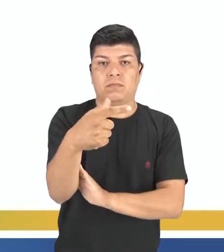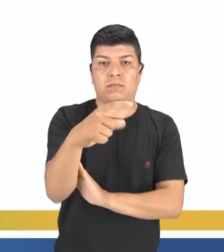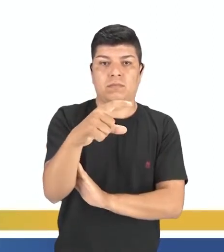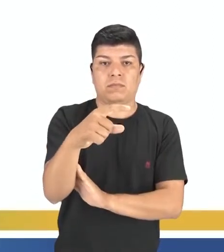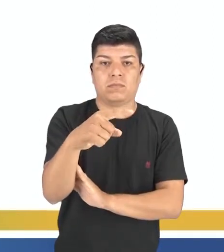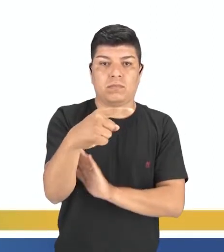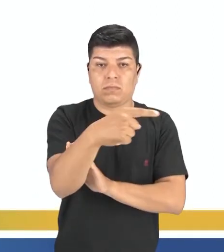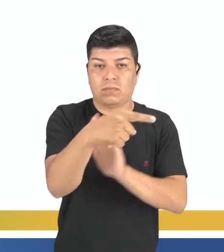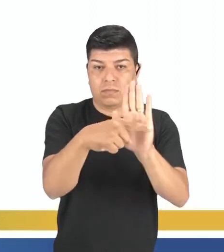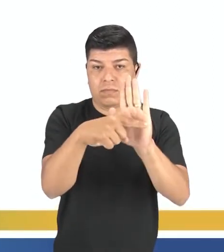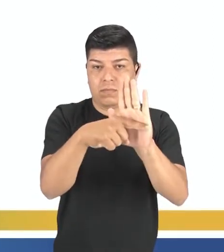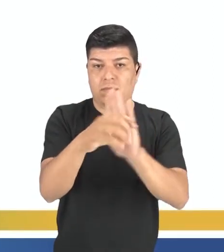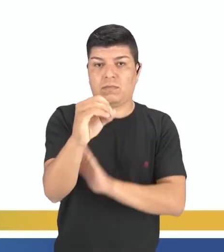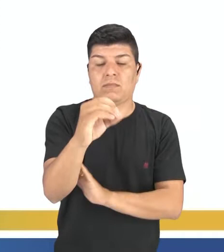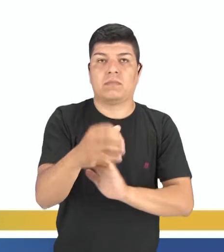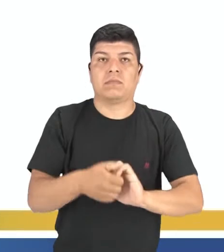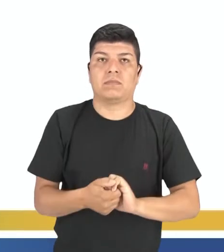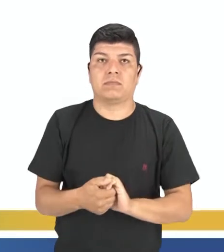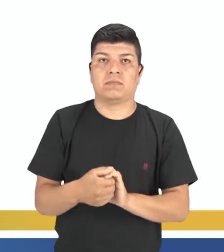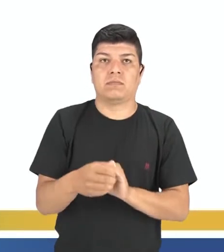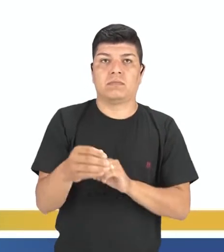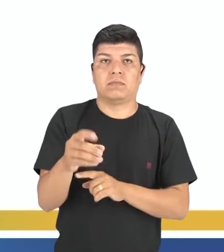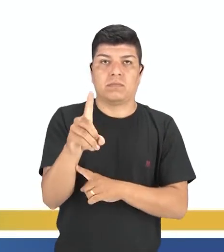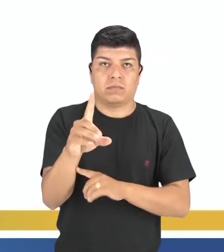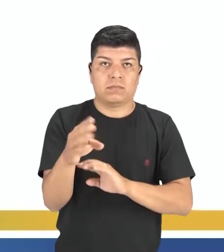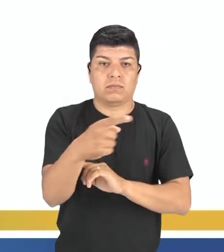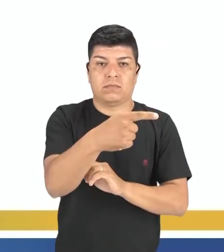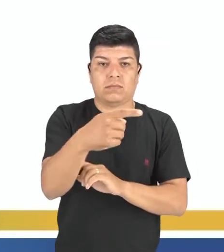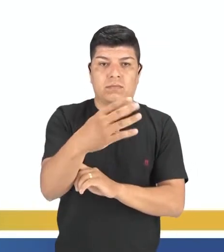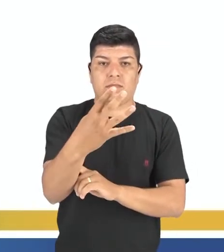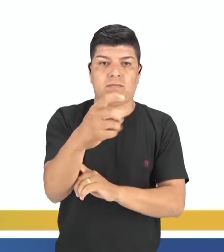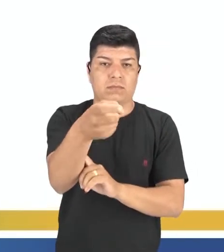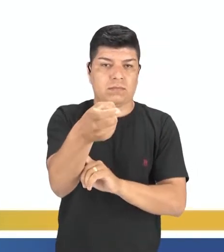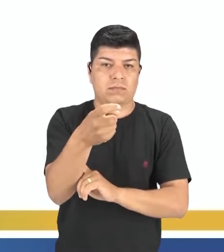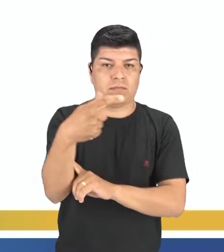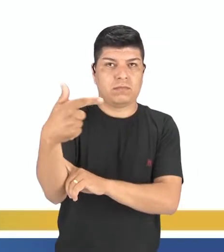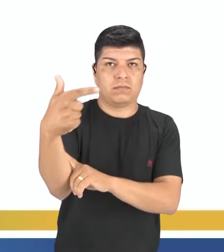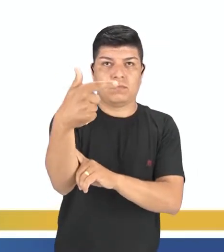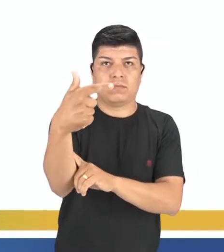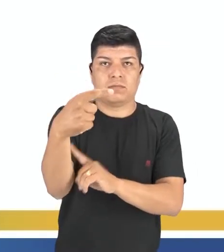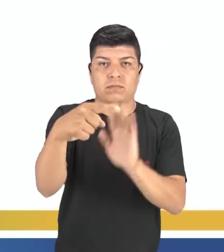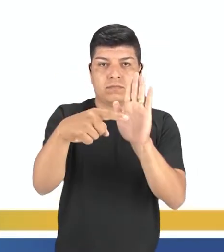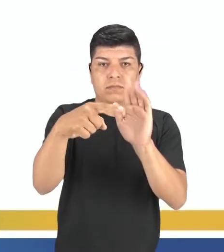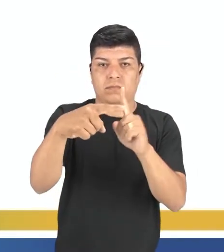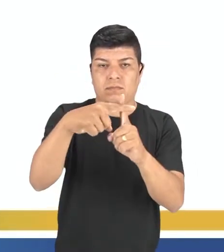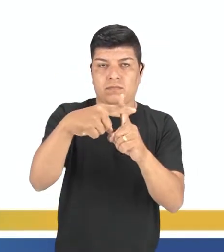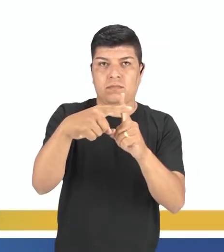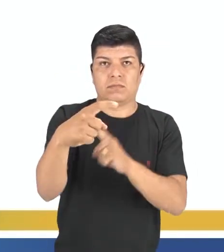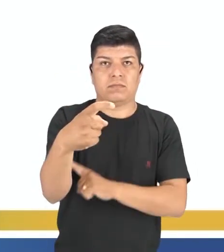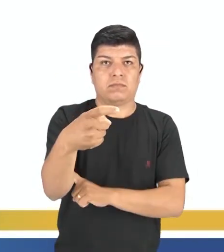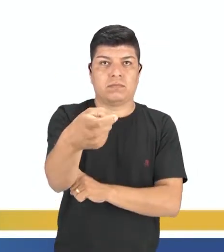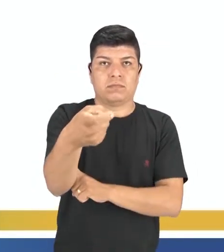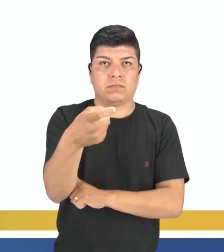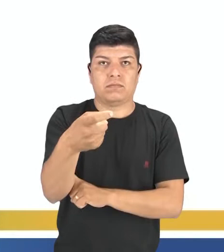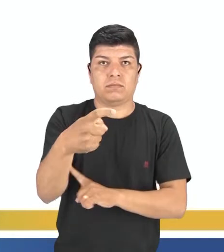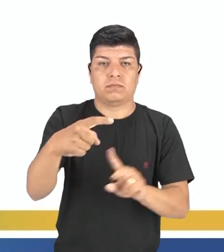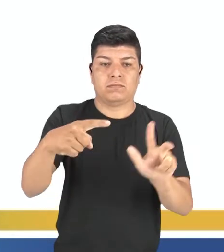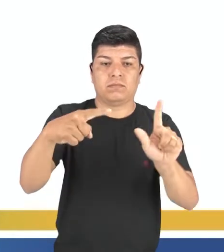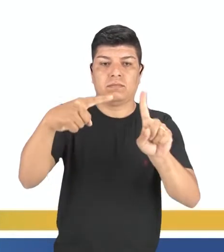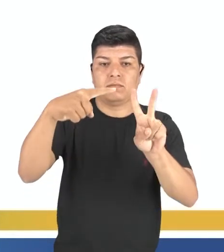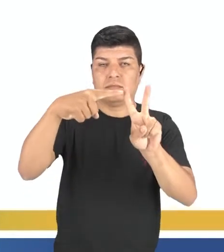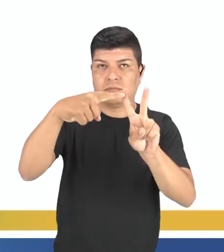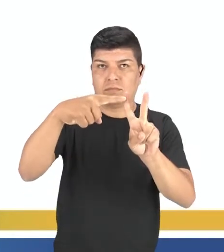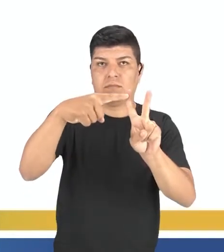que zero. E na letra D, menos 4x² mais x mais raiz de 3 maior que